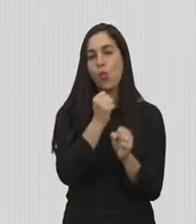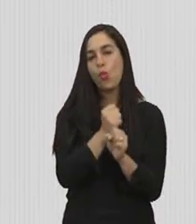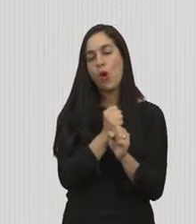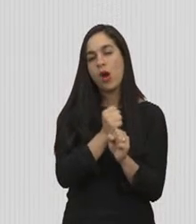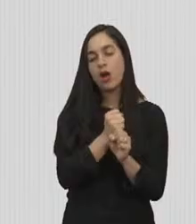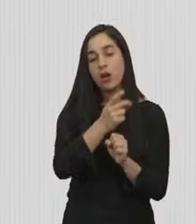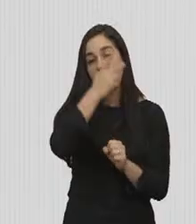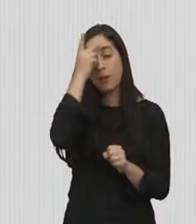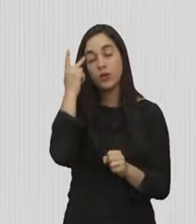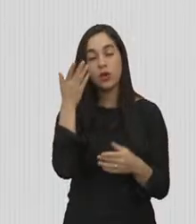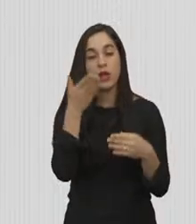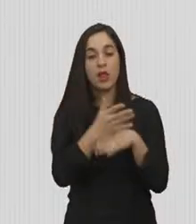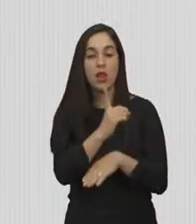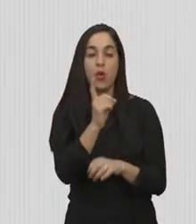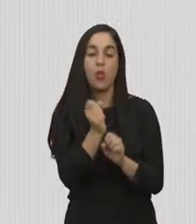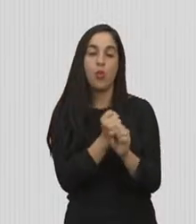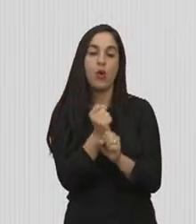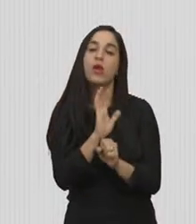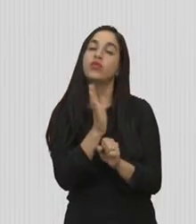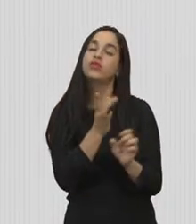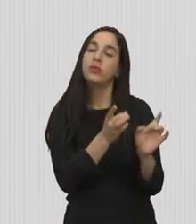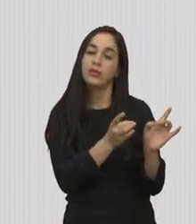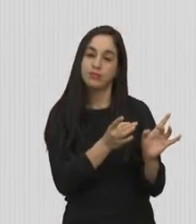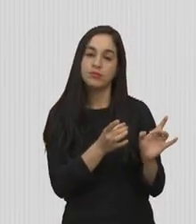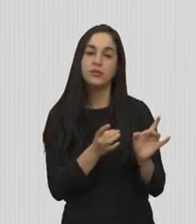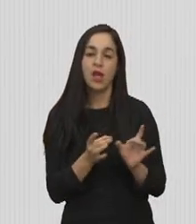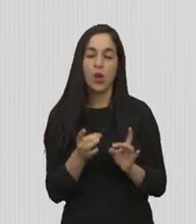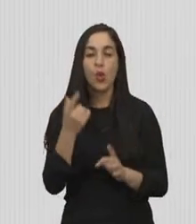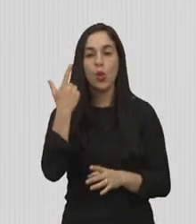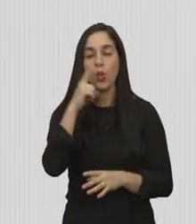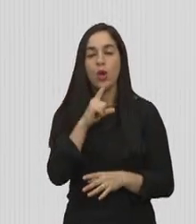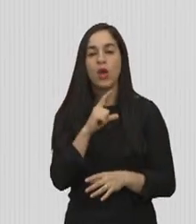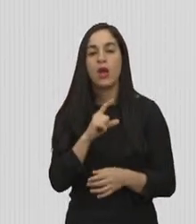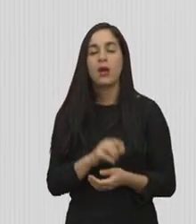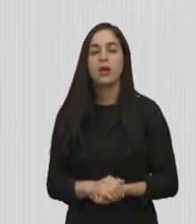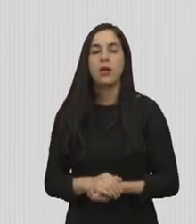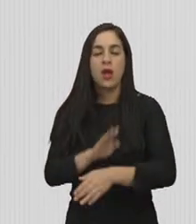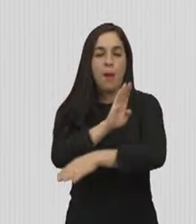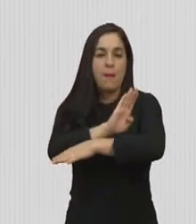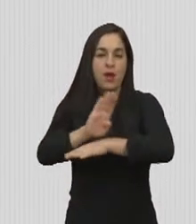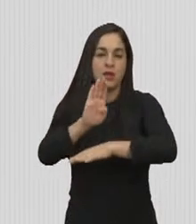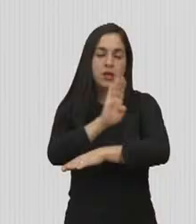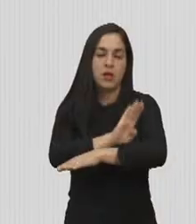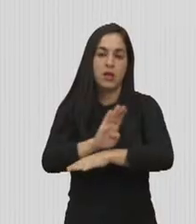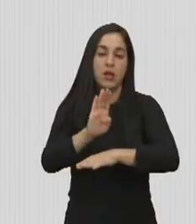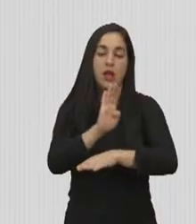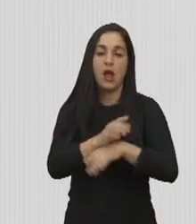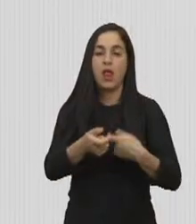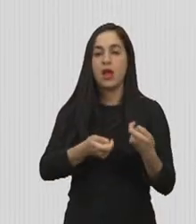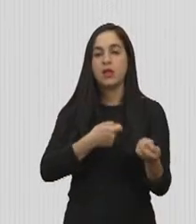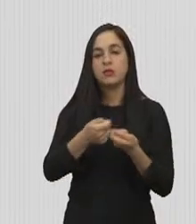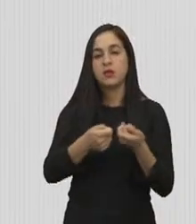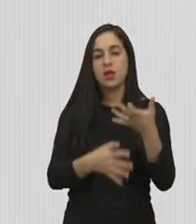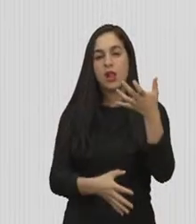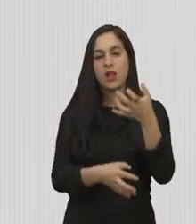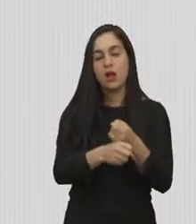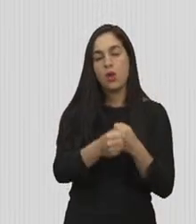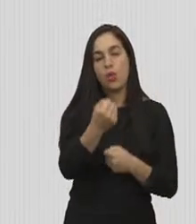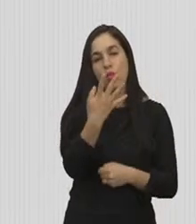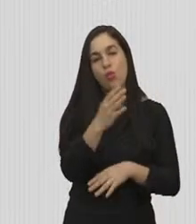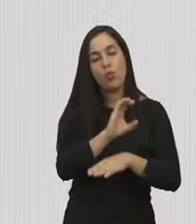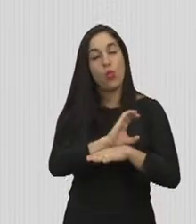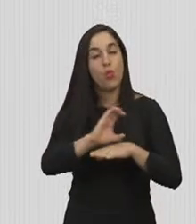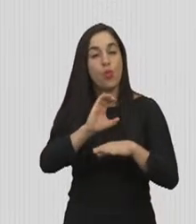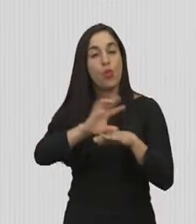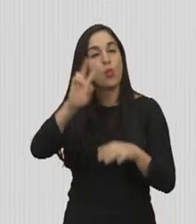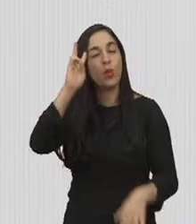pessoa entra em 1 ano, ela já vira técnico. E o bacharelado em administração, são os 4 cursos que a gente tem. Lembrando